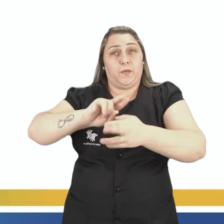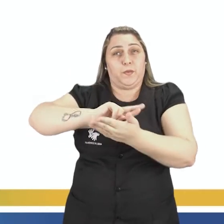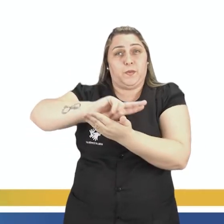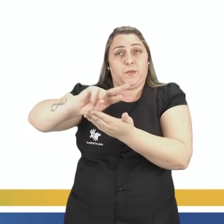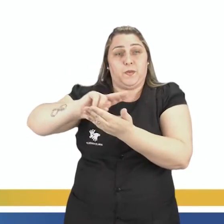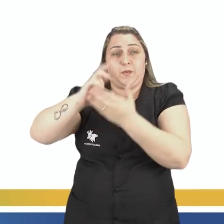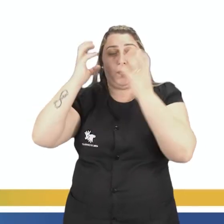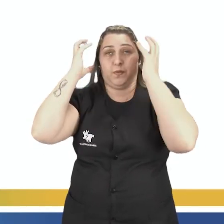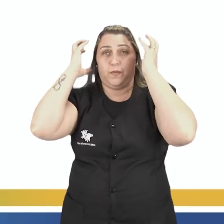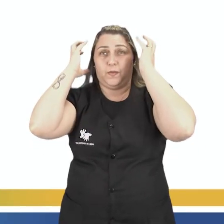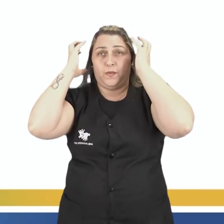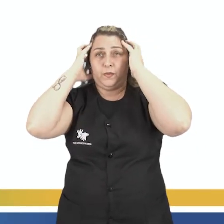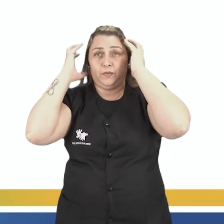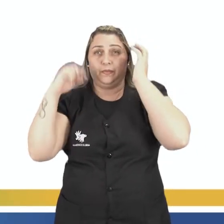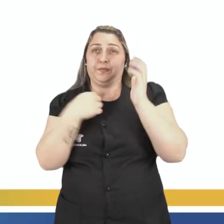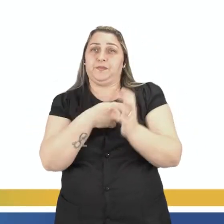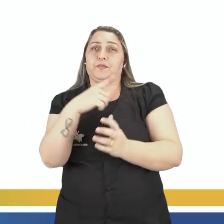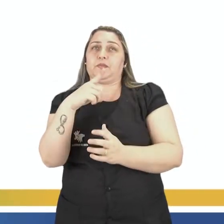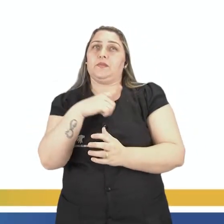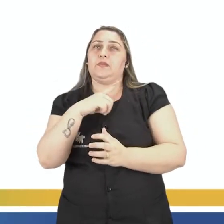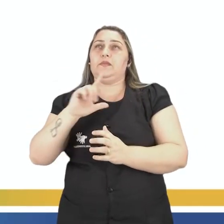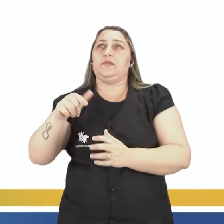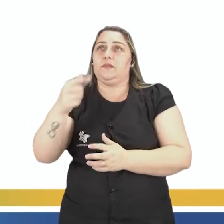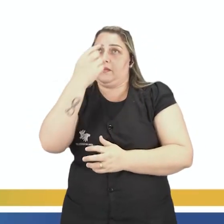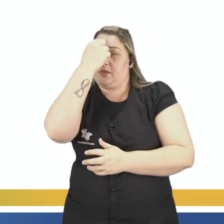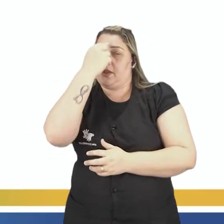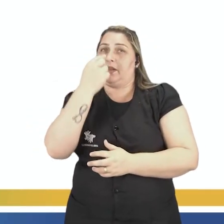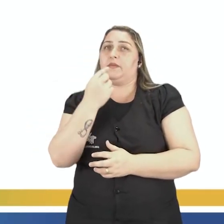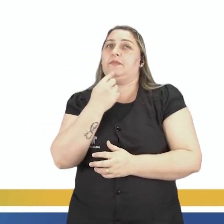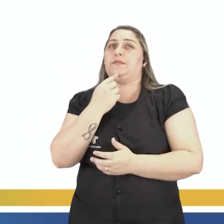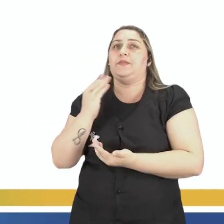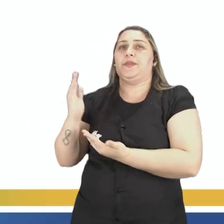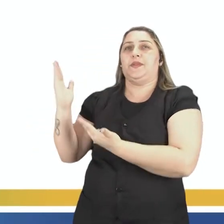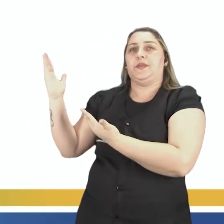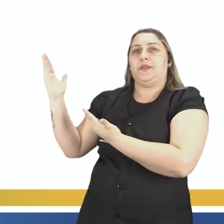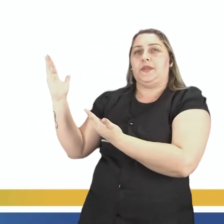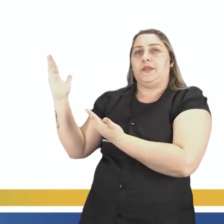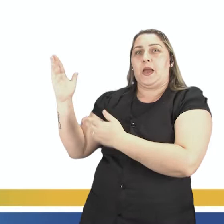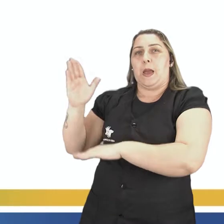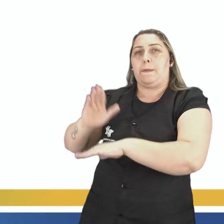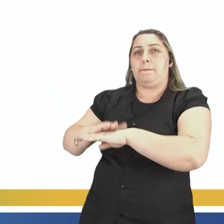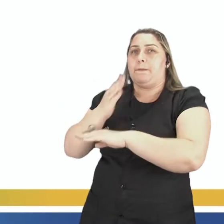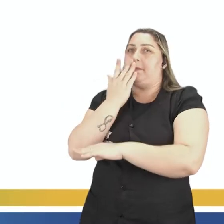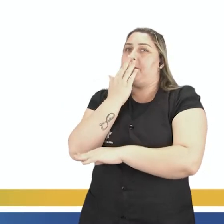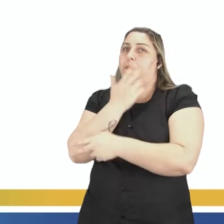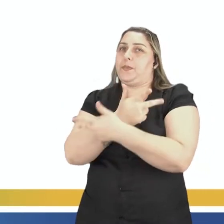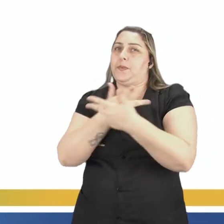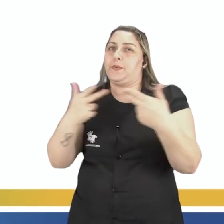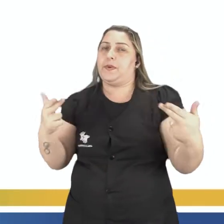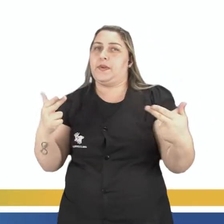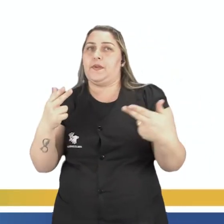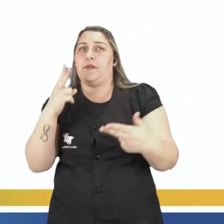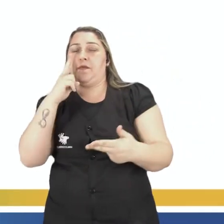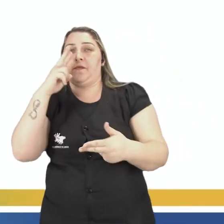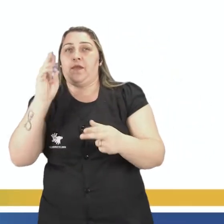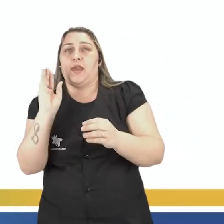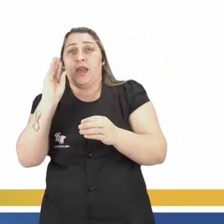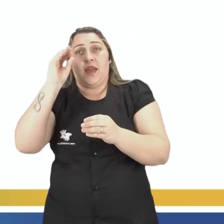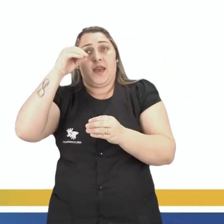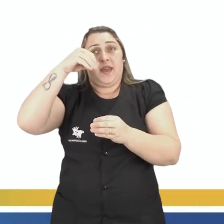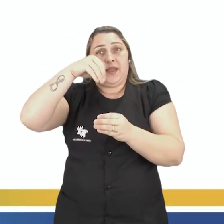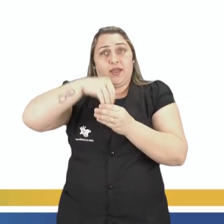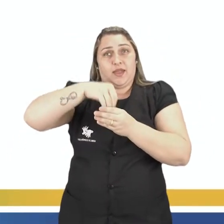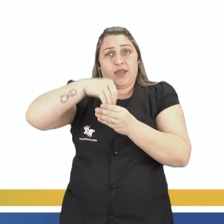som. Então nós temos outra imagem aí, mais colorida, que nós podemos ver desde a entrada